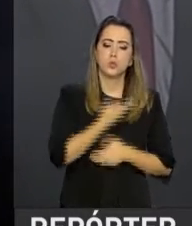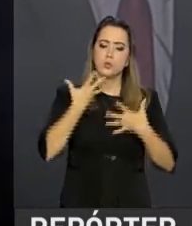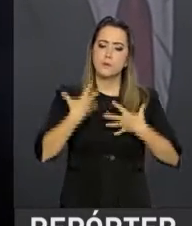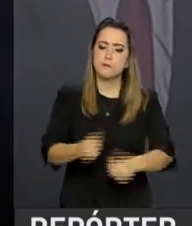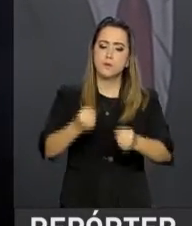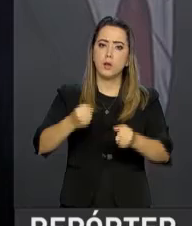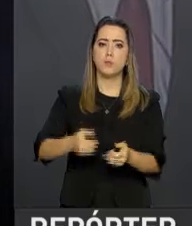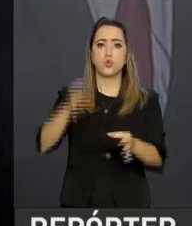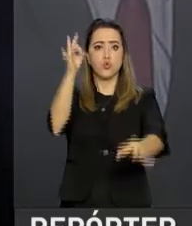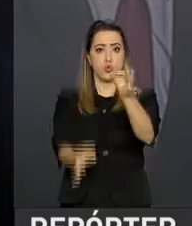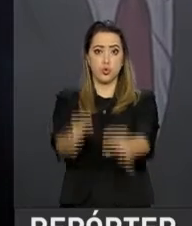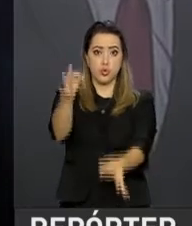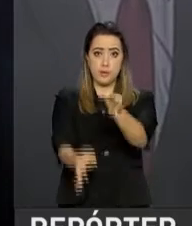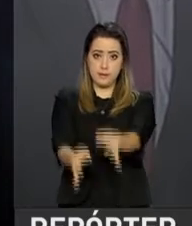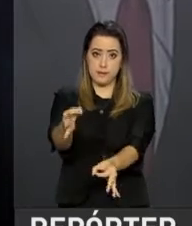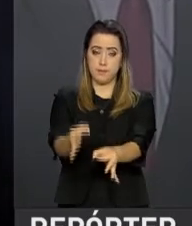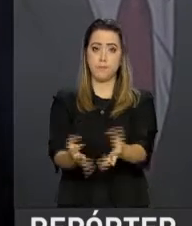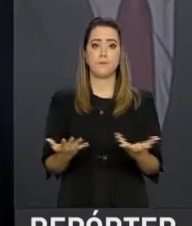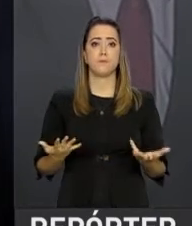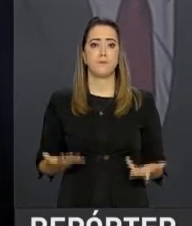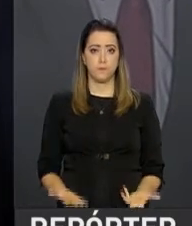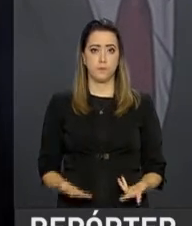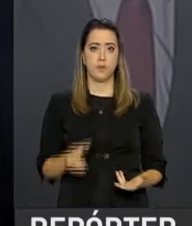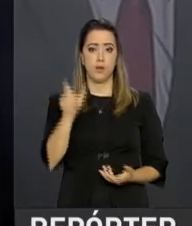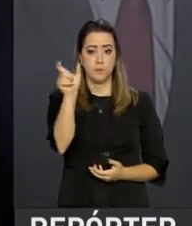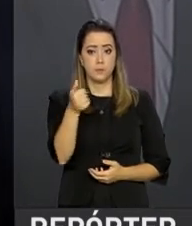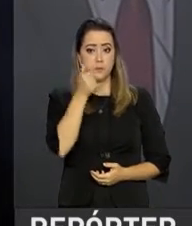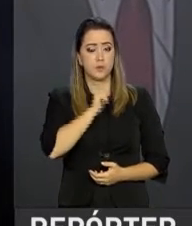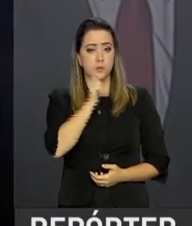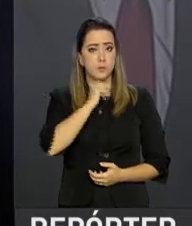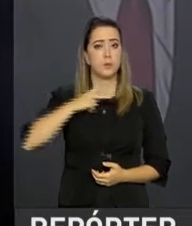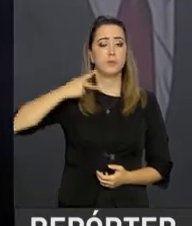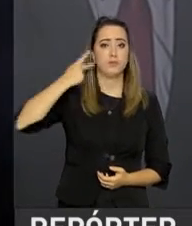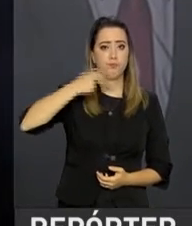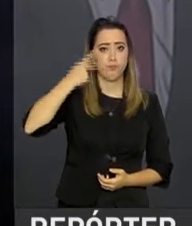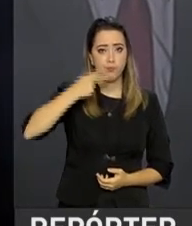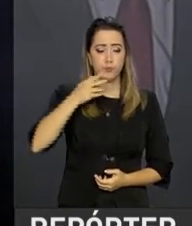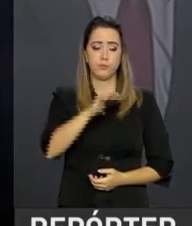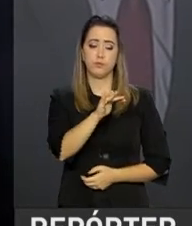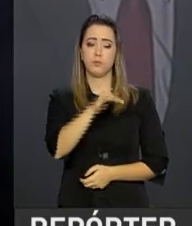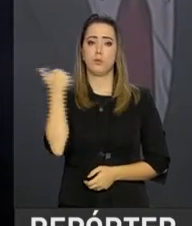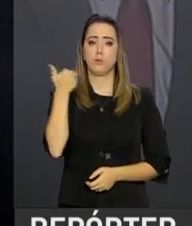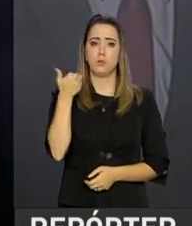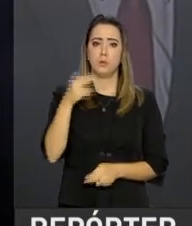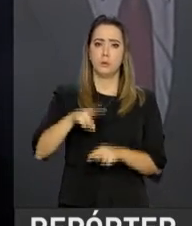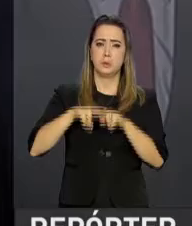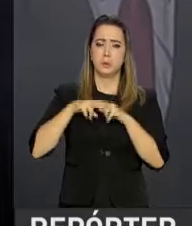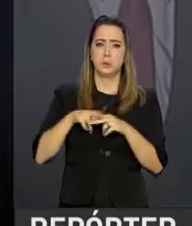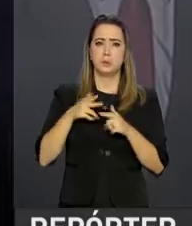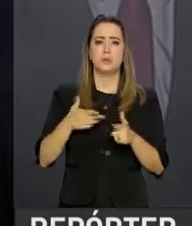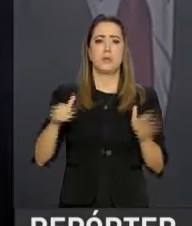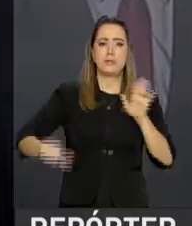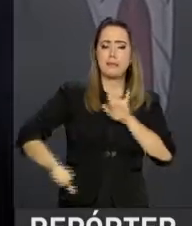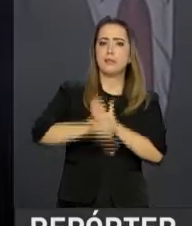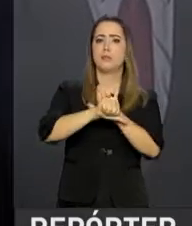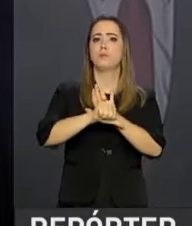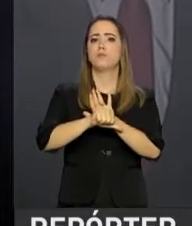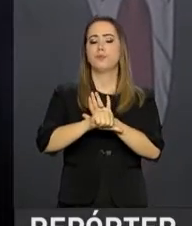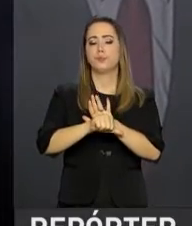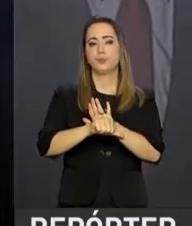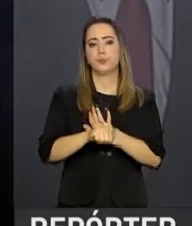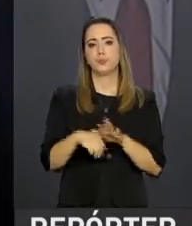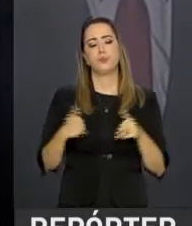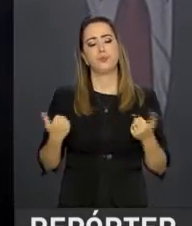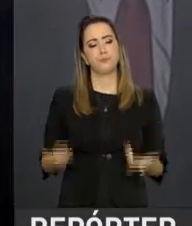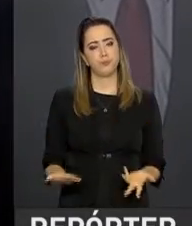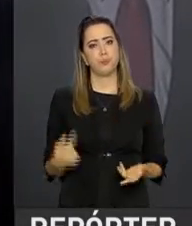fazer justiça à vereadora que tombou fruto de um bárbaro crime